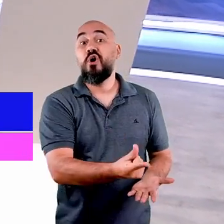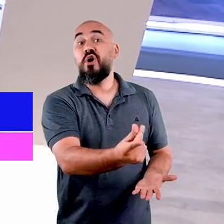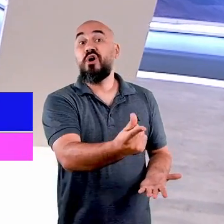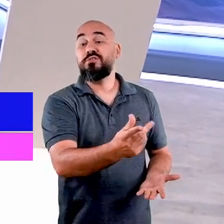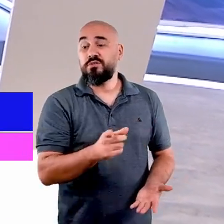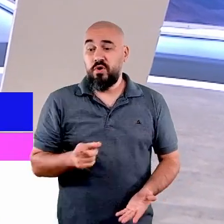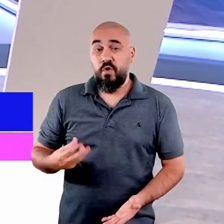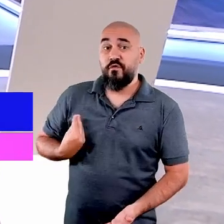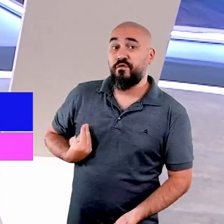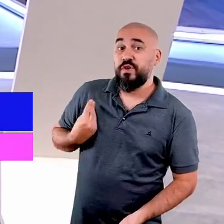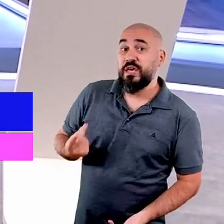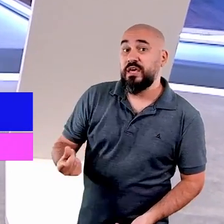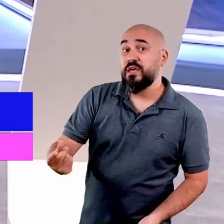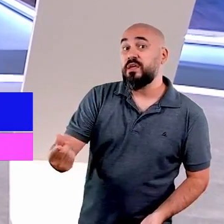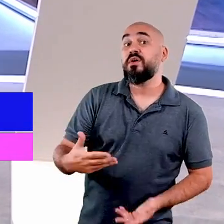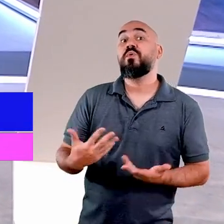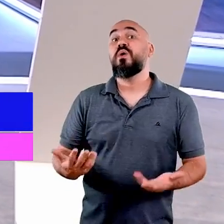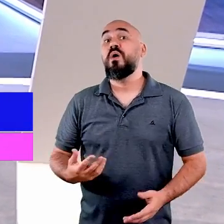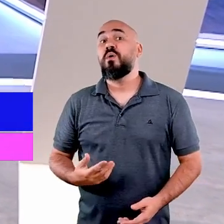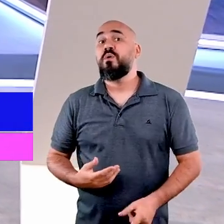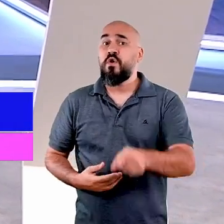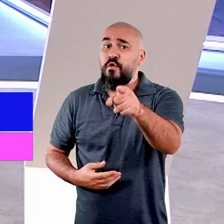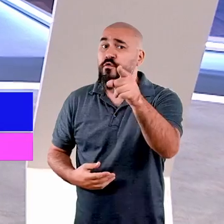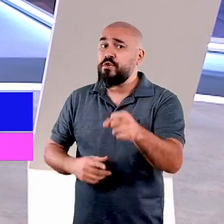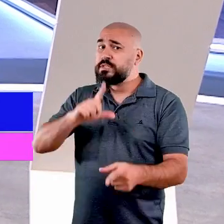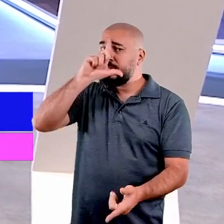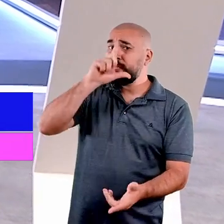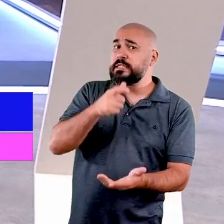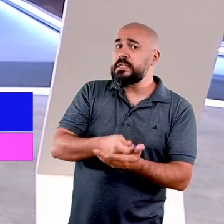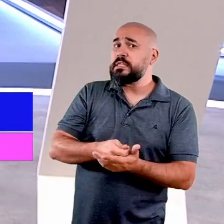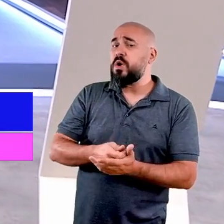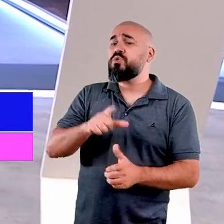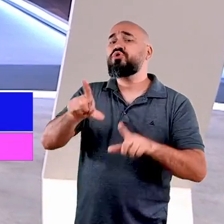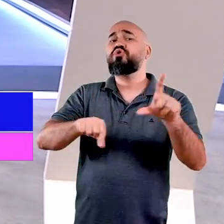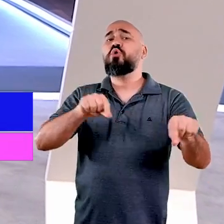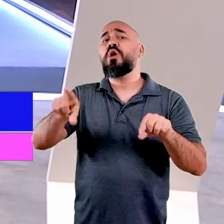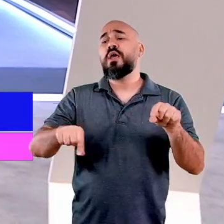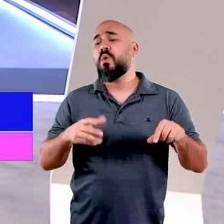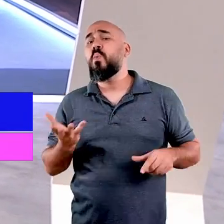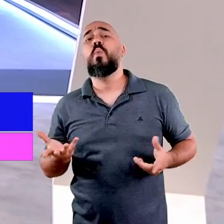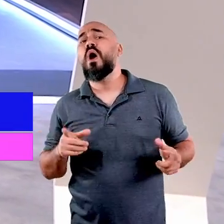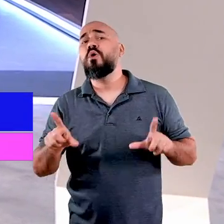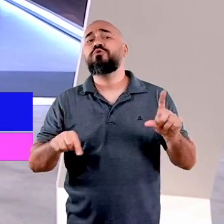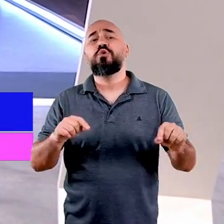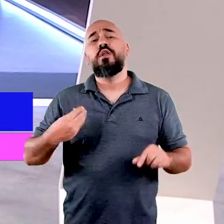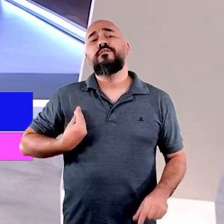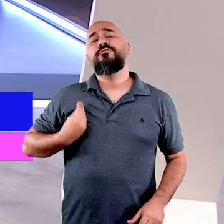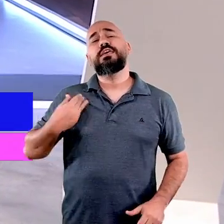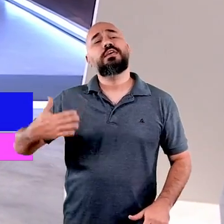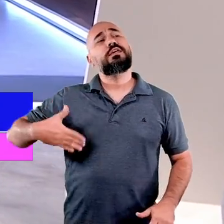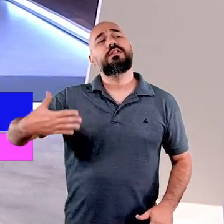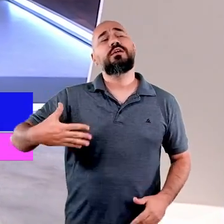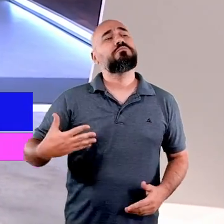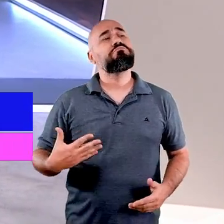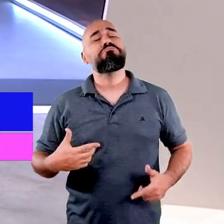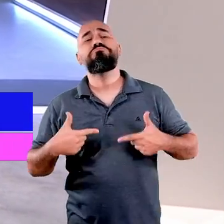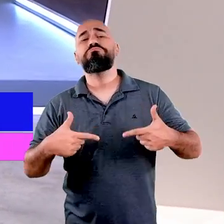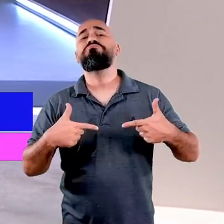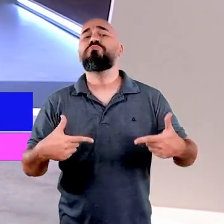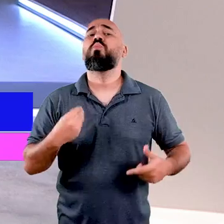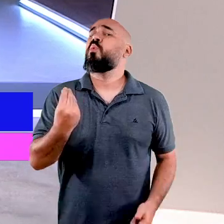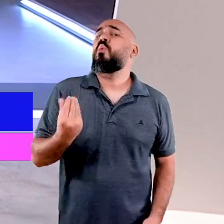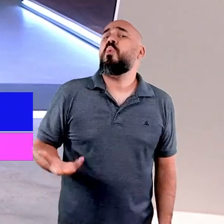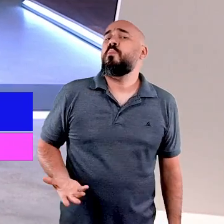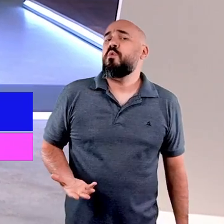tomado para estar ao lado de Cristo Jesus e no dia que Ele voltar, despertar para